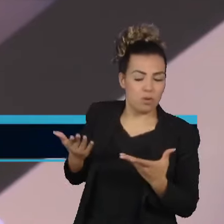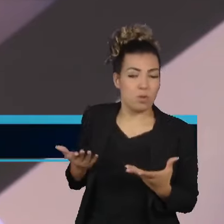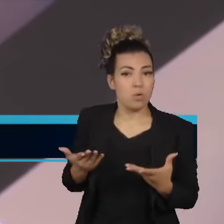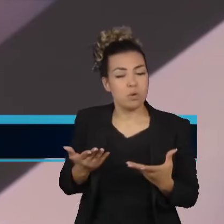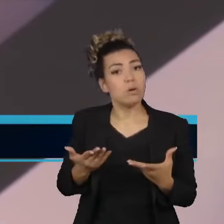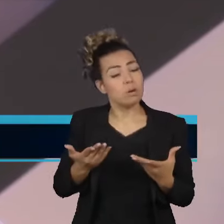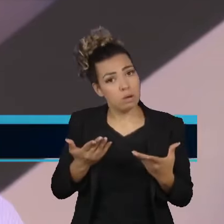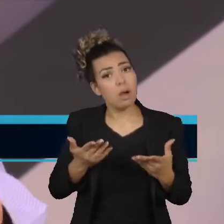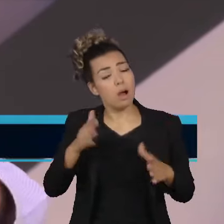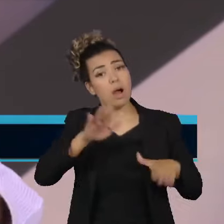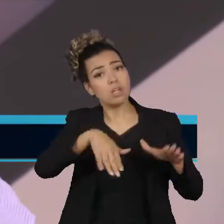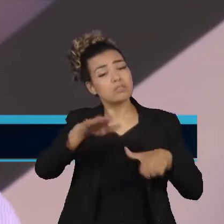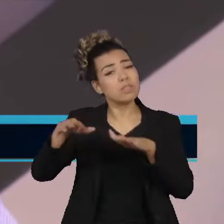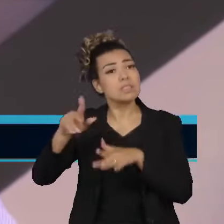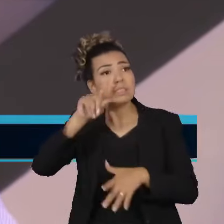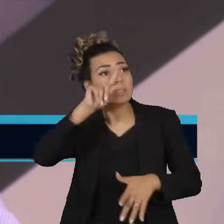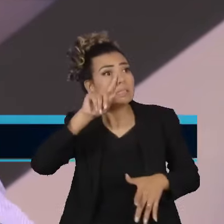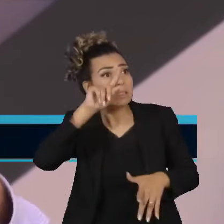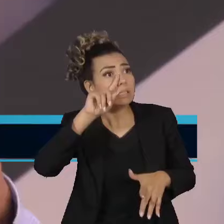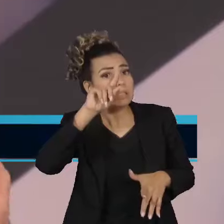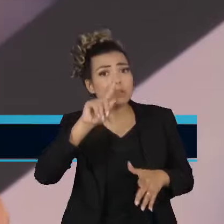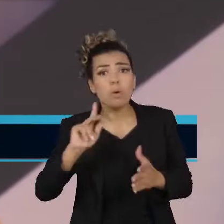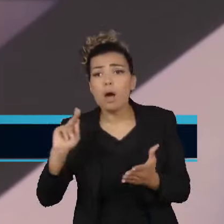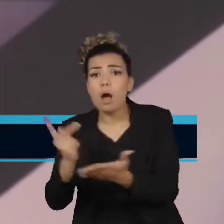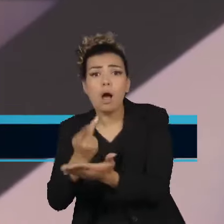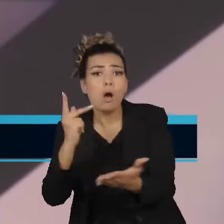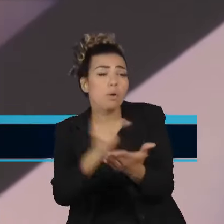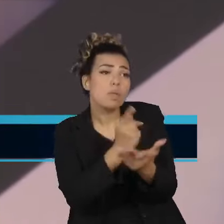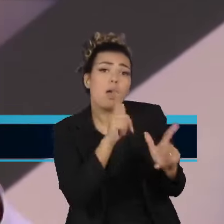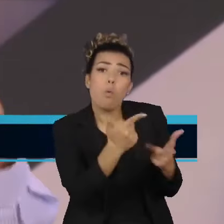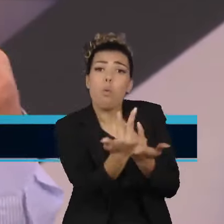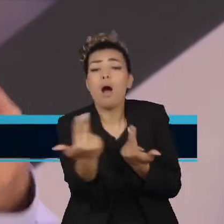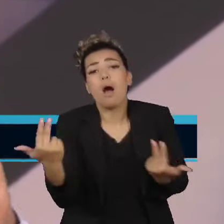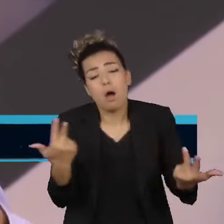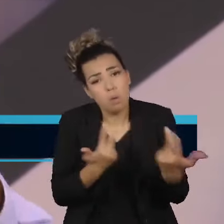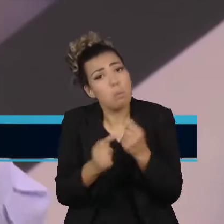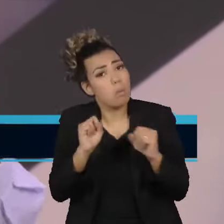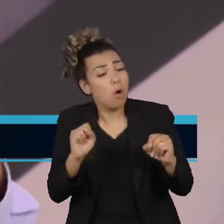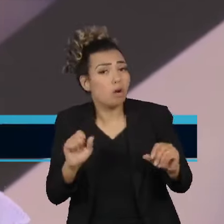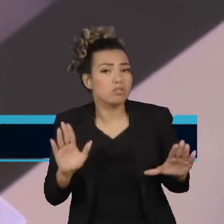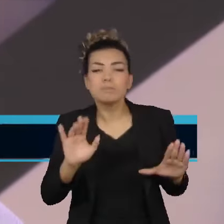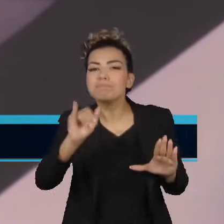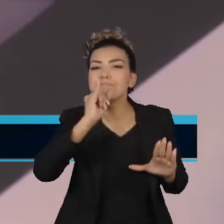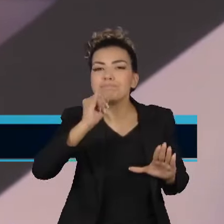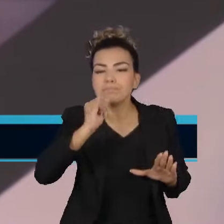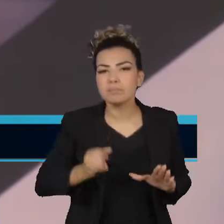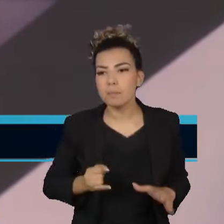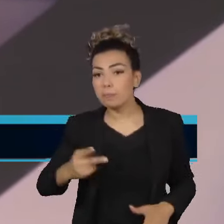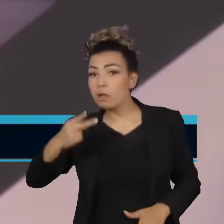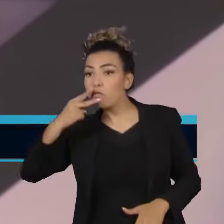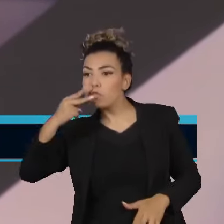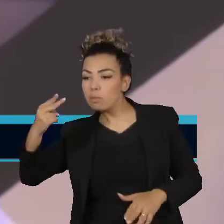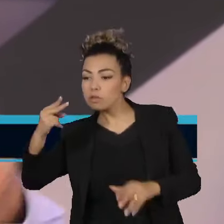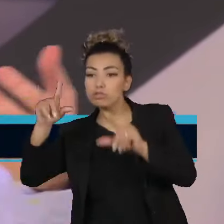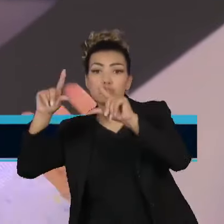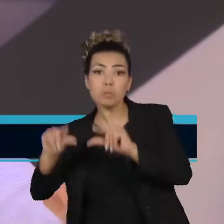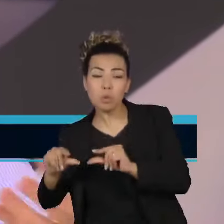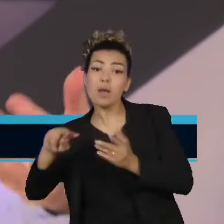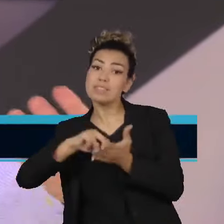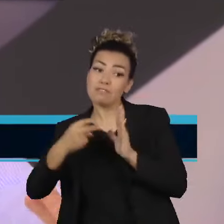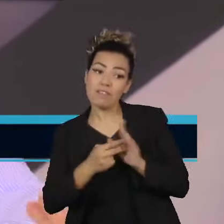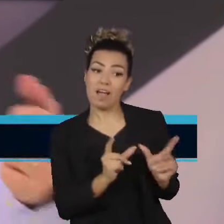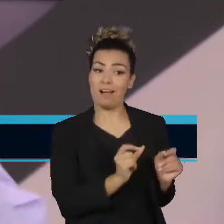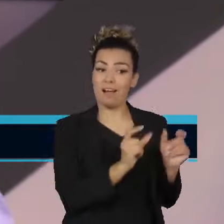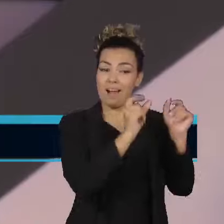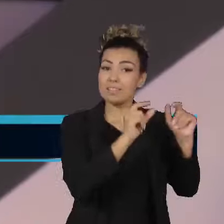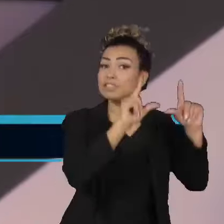muitos fatores de risco são comuns. Então, como entender que diminuir tabagismo, que diminui câncer e diminui